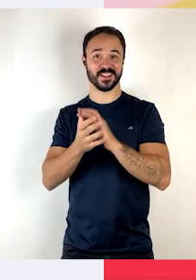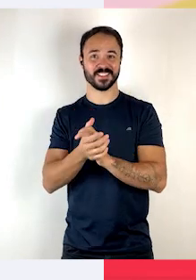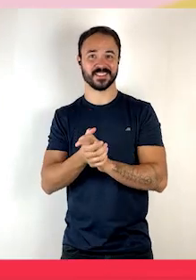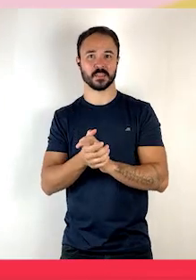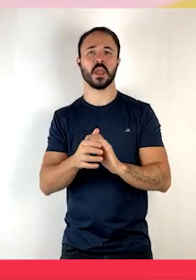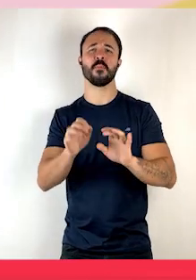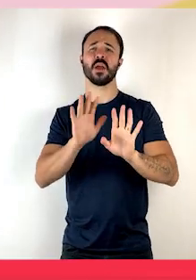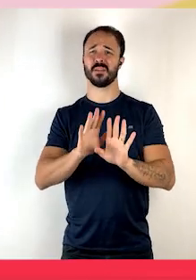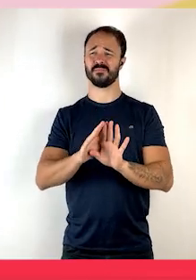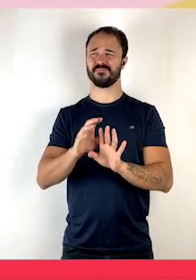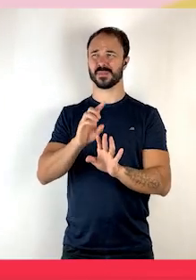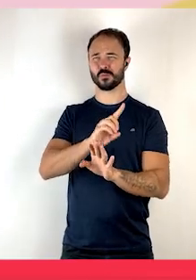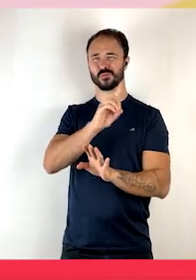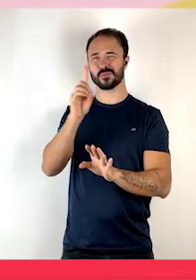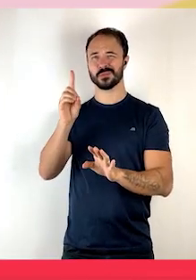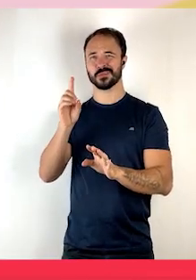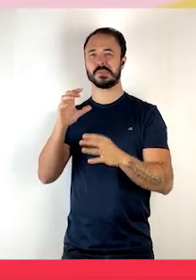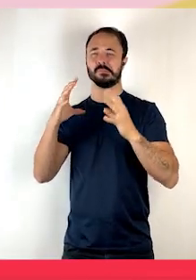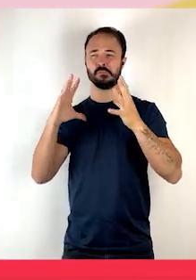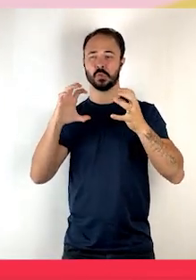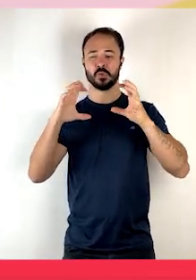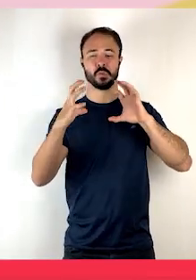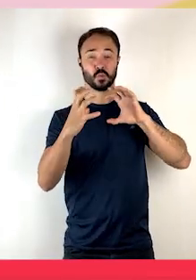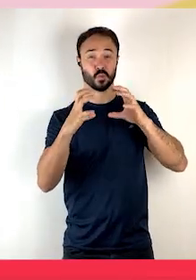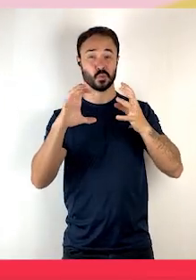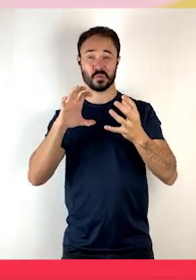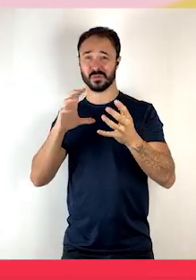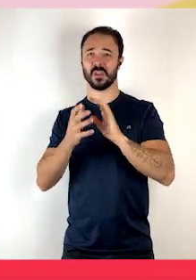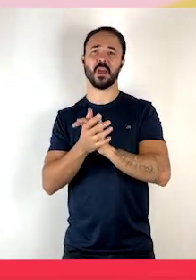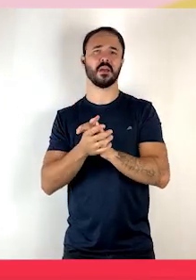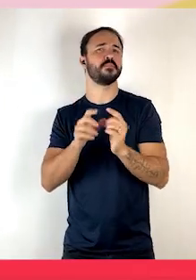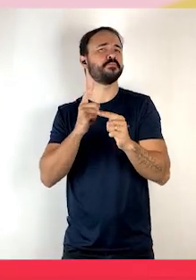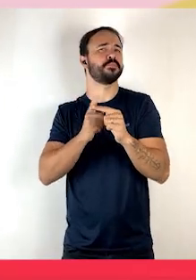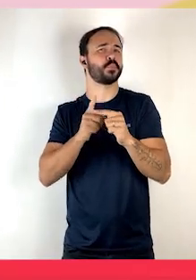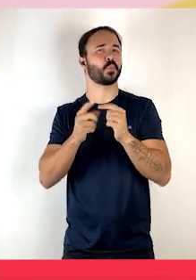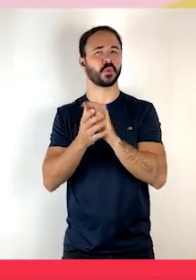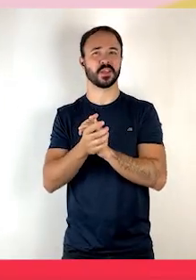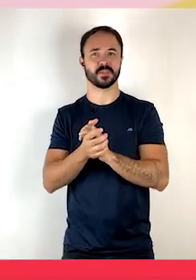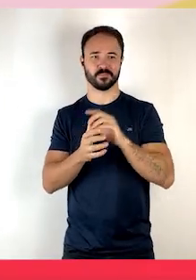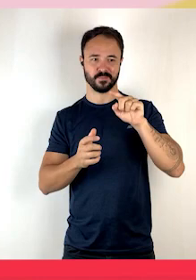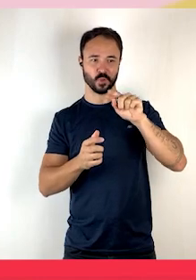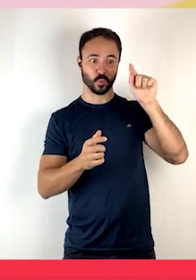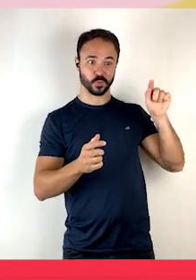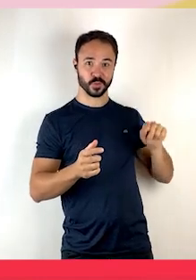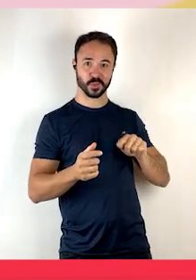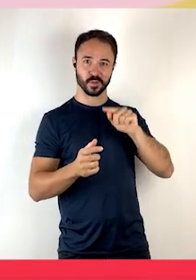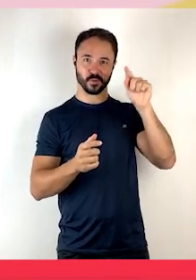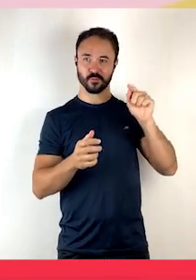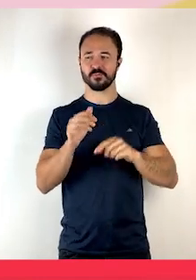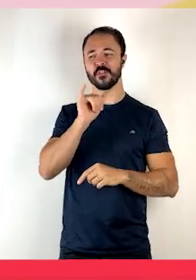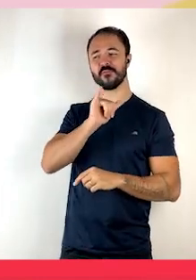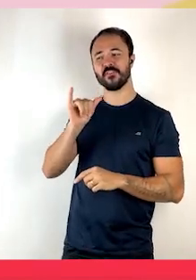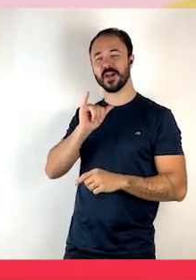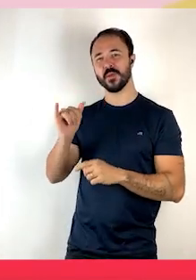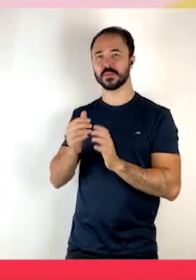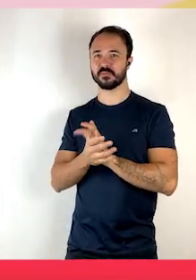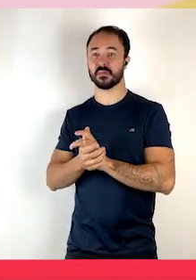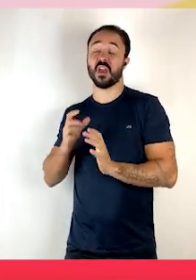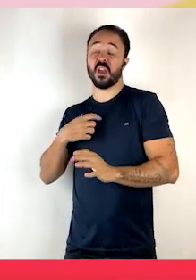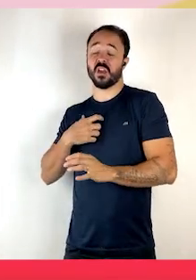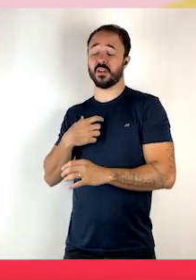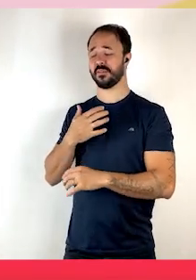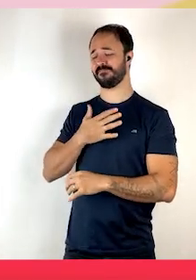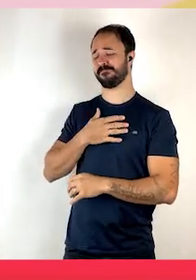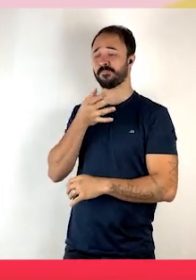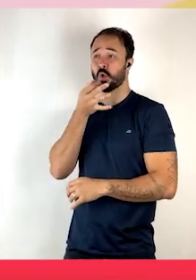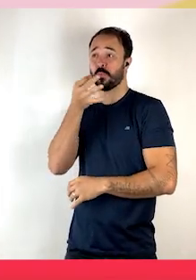muito. Mas um dia começou uma discussão entre eles. O círculo falou: "Ah, eu